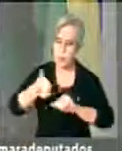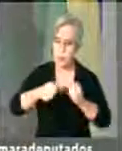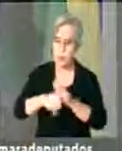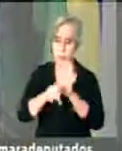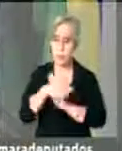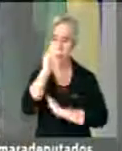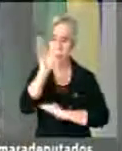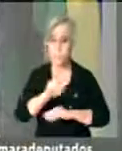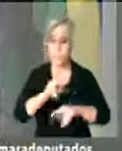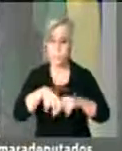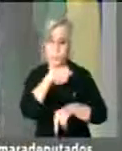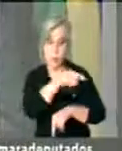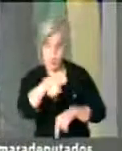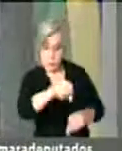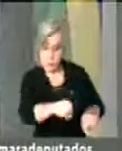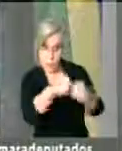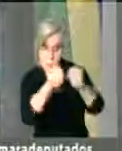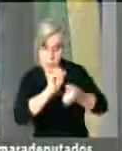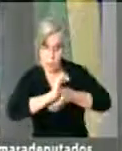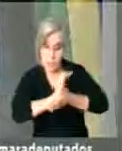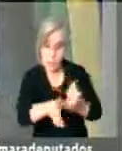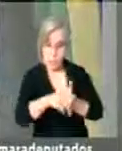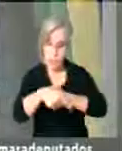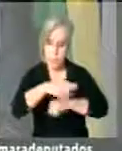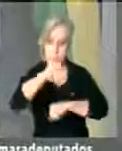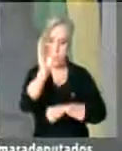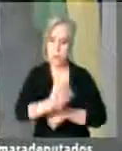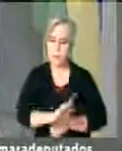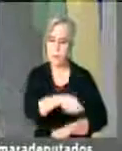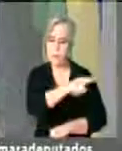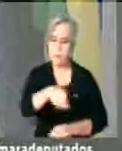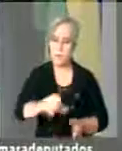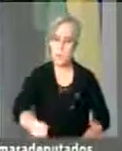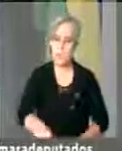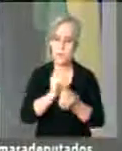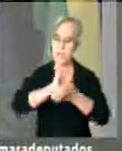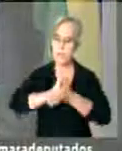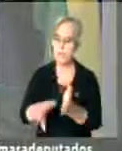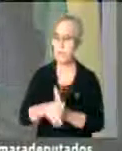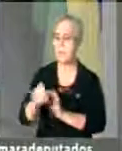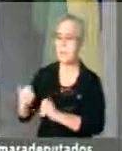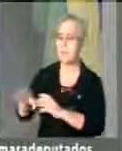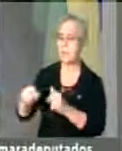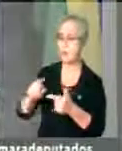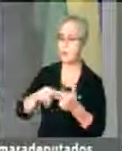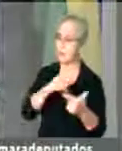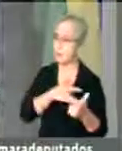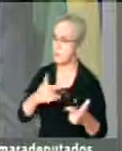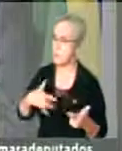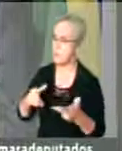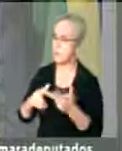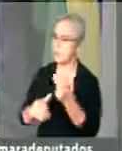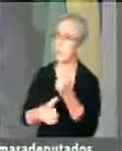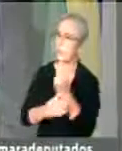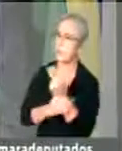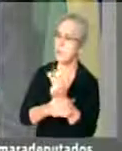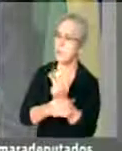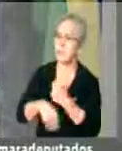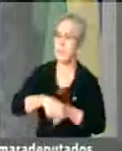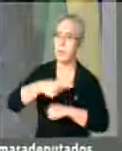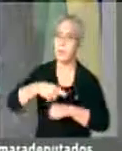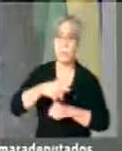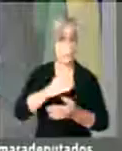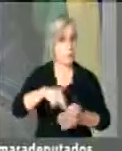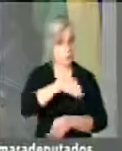vocês estragaram, destruíram, acabaram com a educação brasileira, acabaram com a saúde brasileira, acabaram com a segurança do